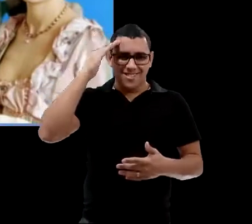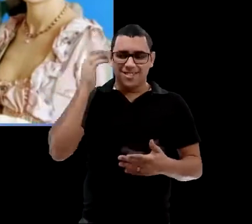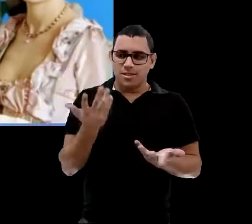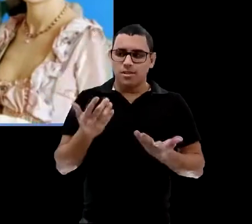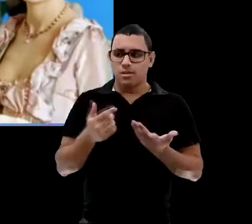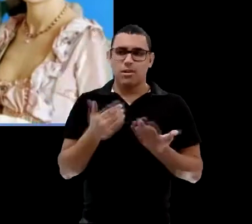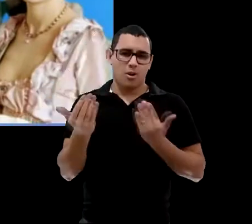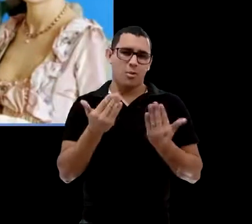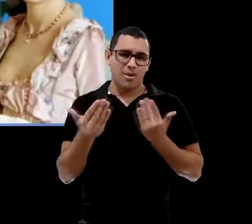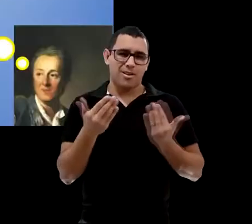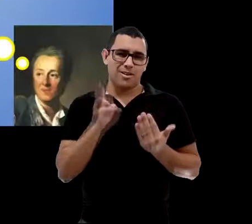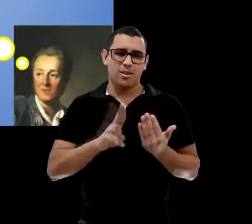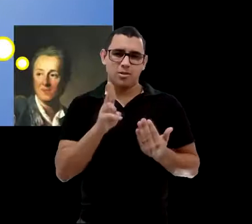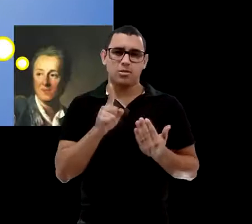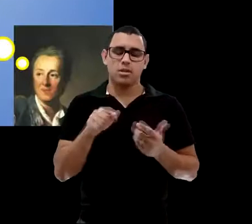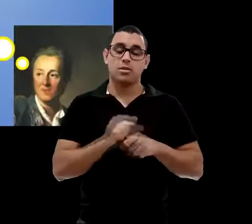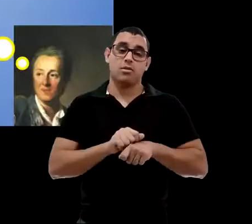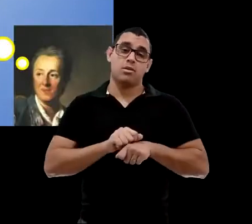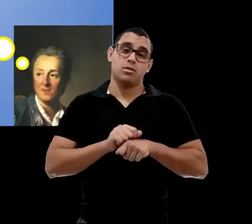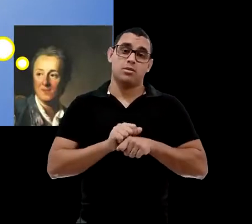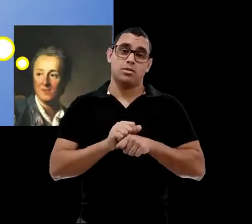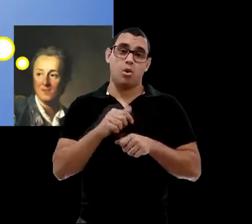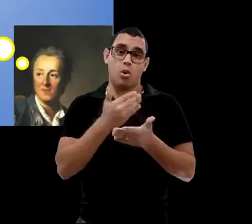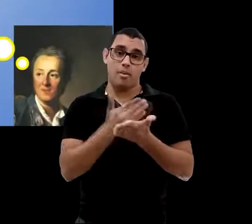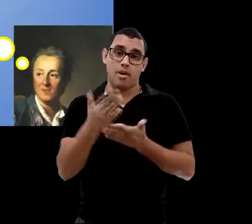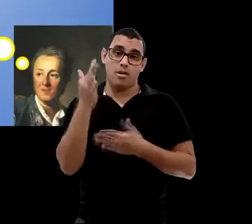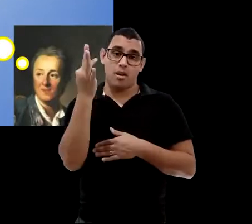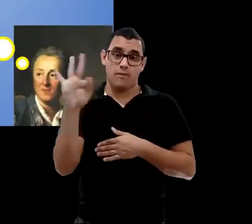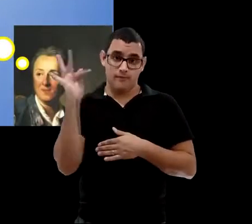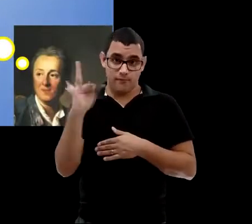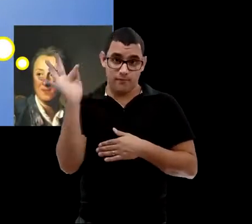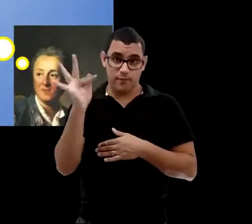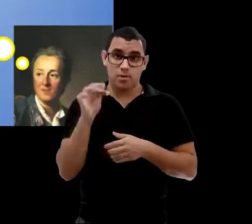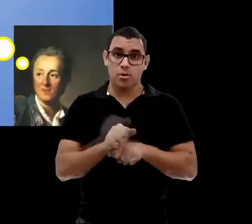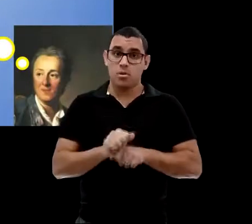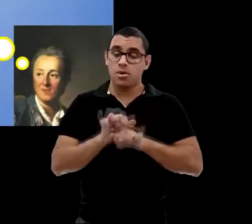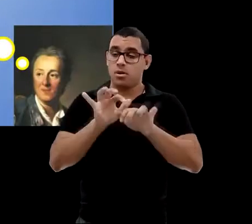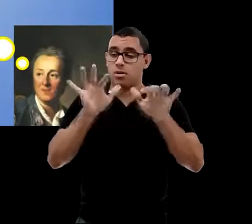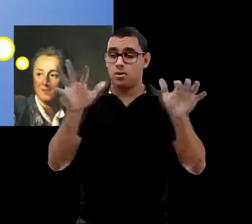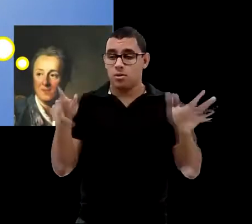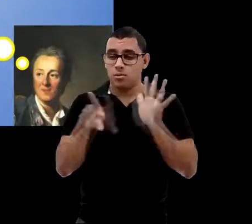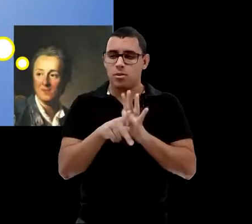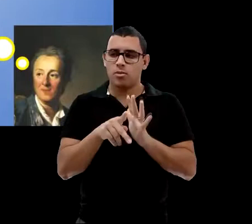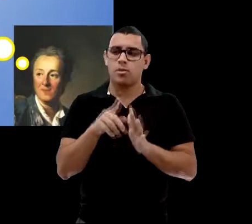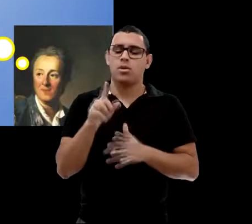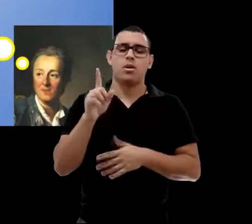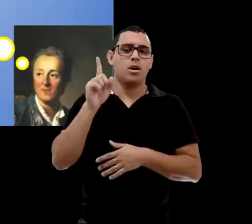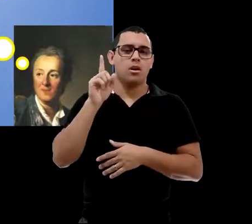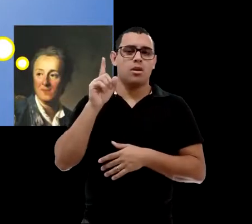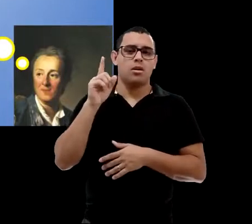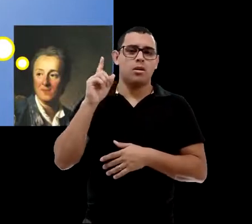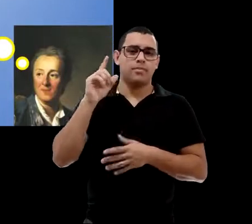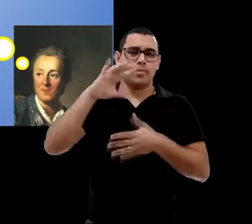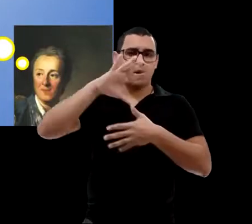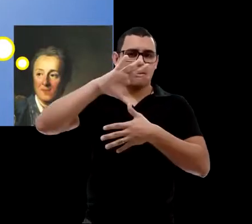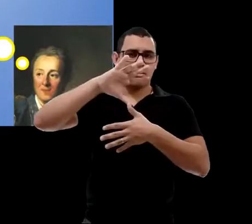tem sua maior expressão, mas ele vai se difundir pelo mundo, influenciando o movimento de independência das 13 colônias lá na América